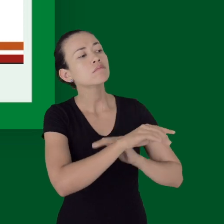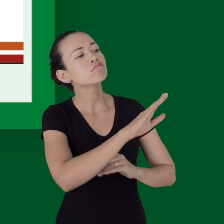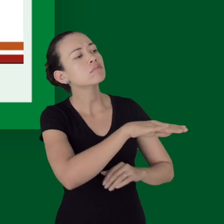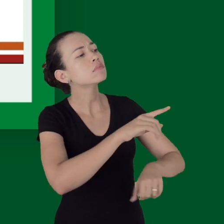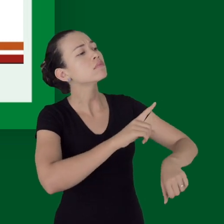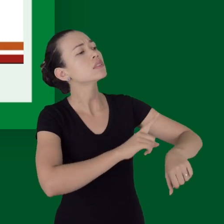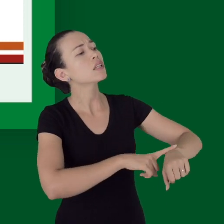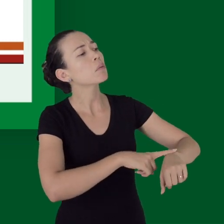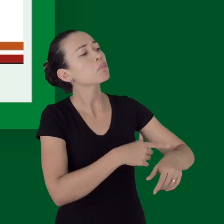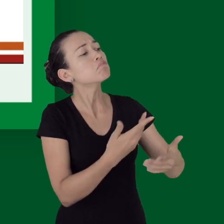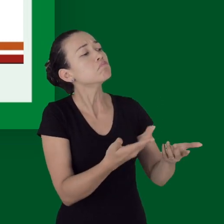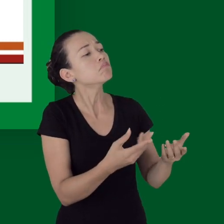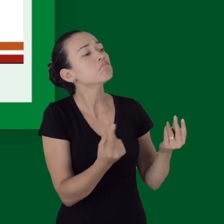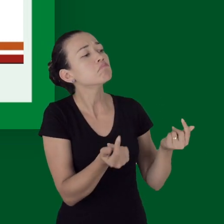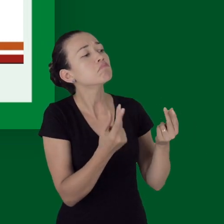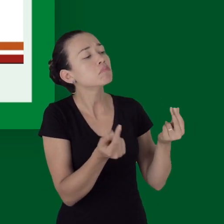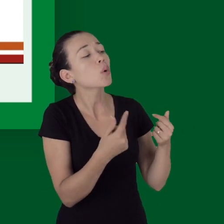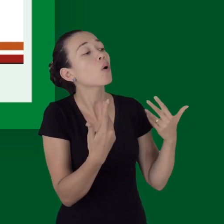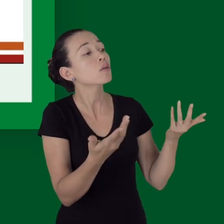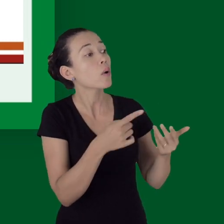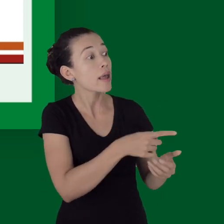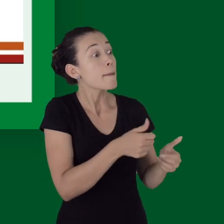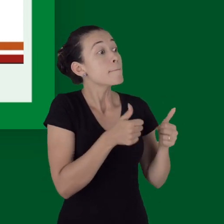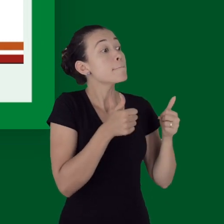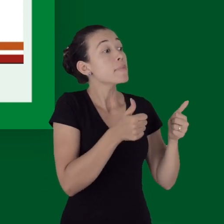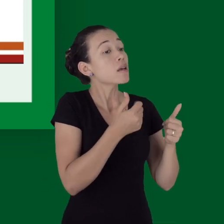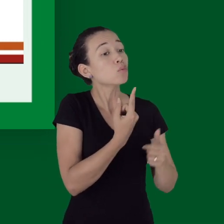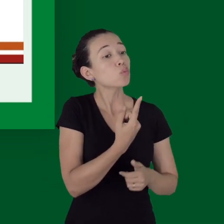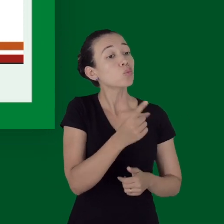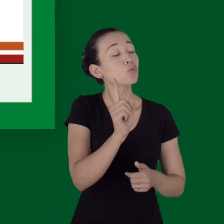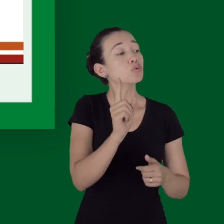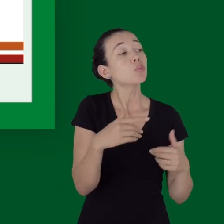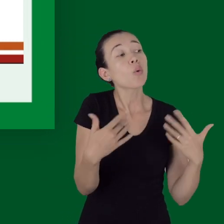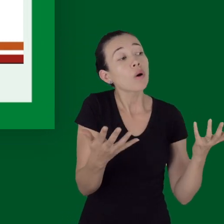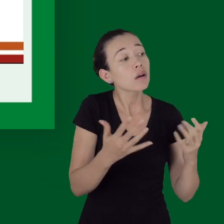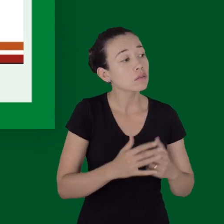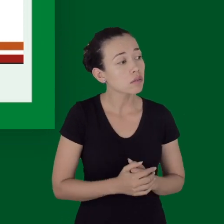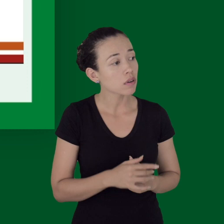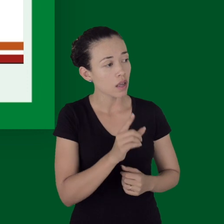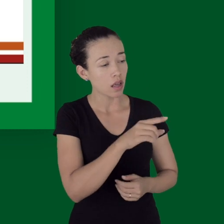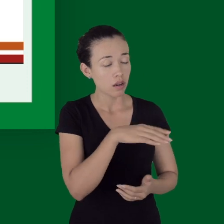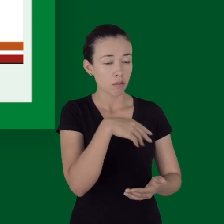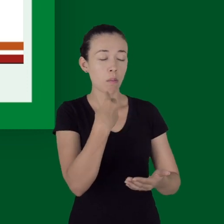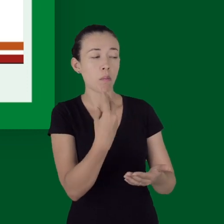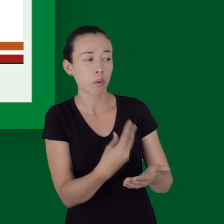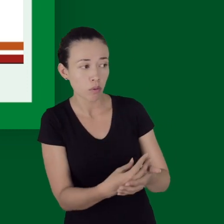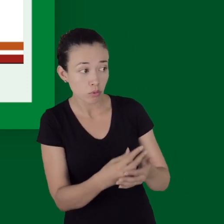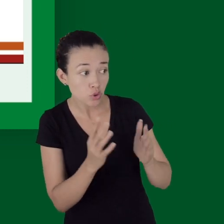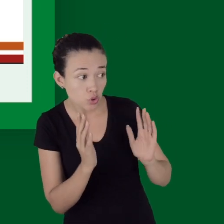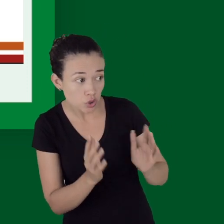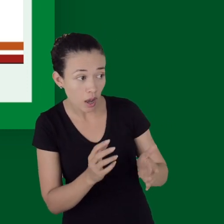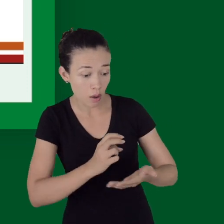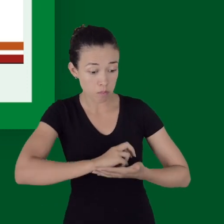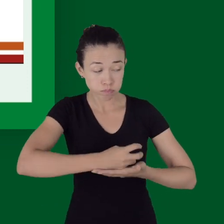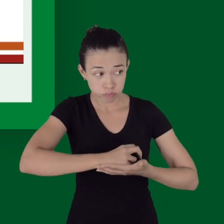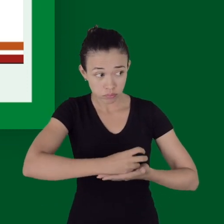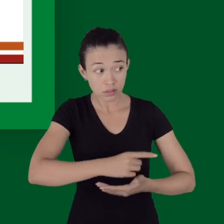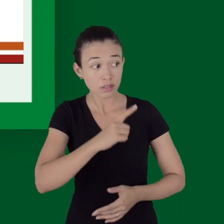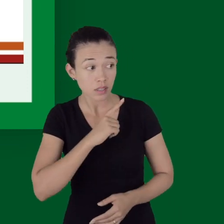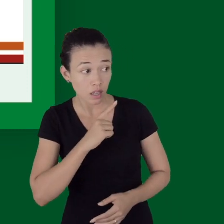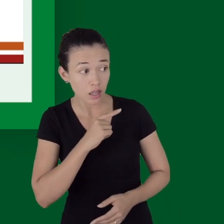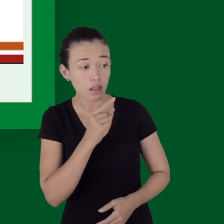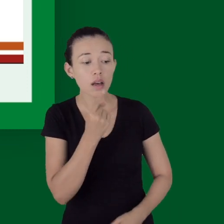algumas perguntas que são importantes. Quanto tempo faz? Quando é que ele foi visto pela última vez bem? Teve algum desmaio?